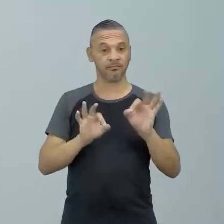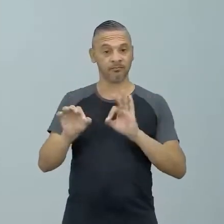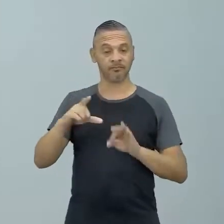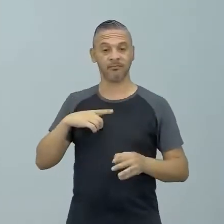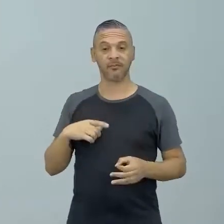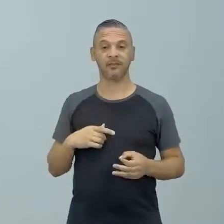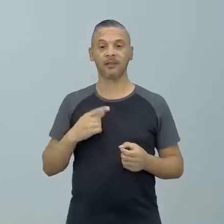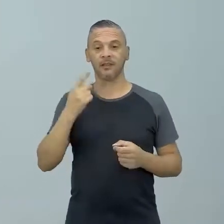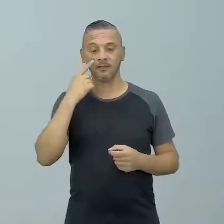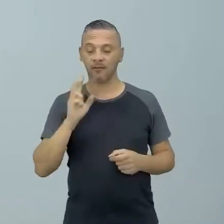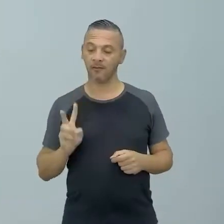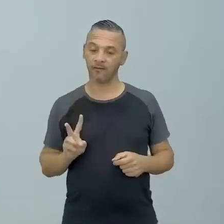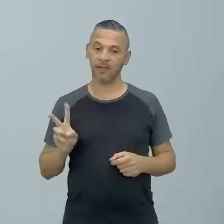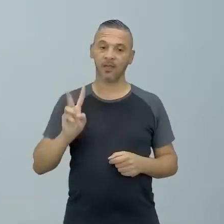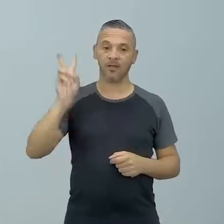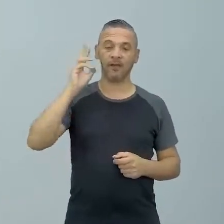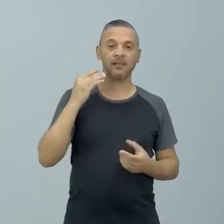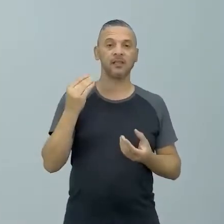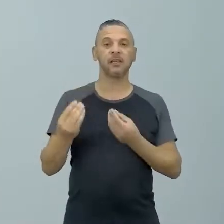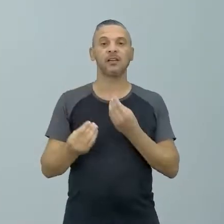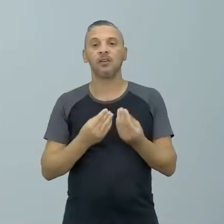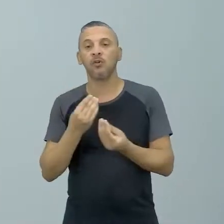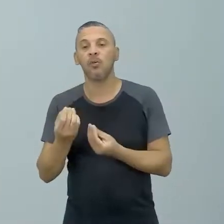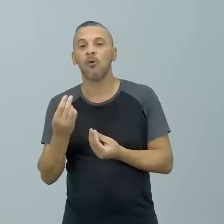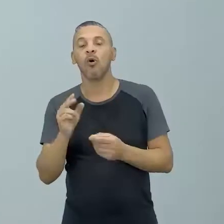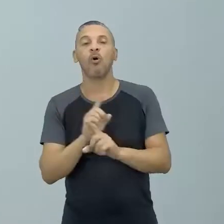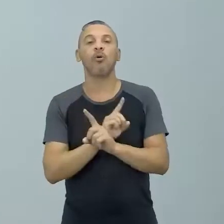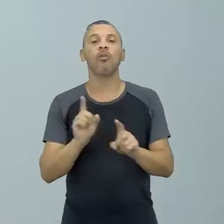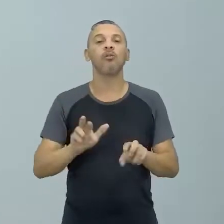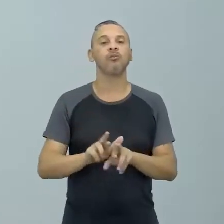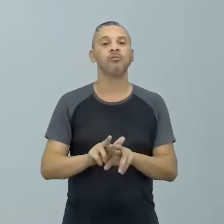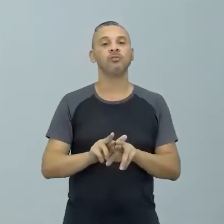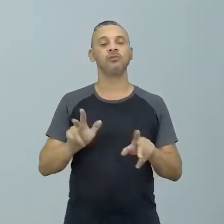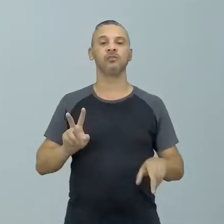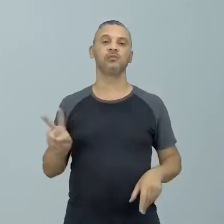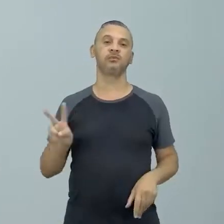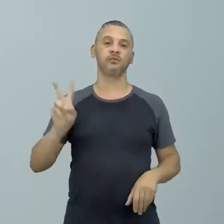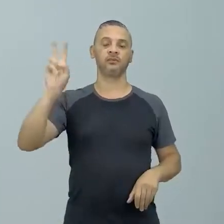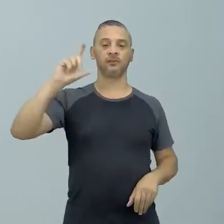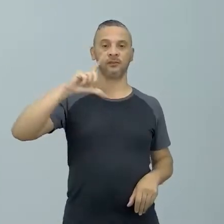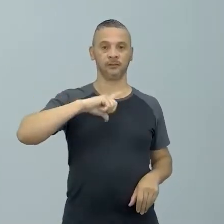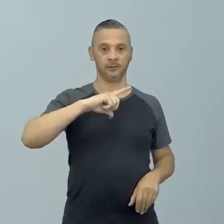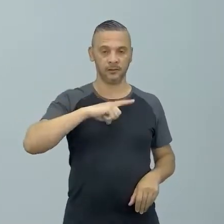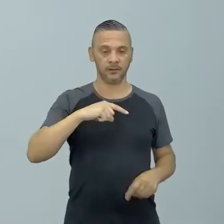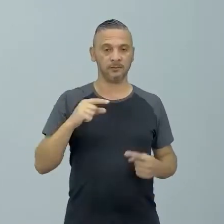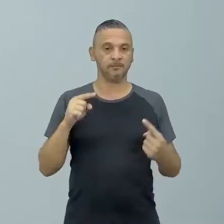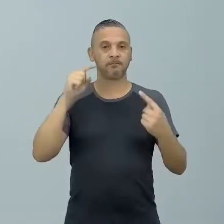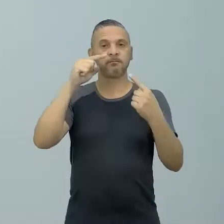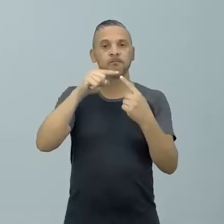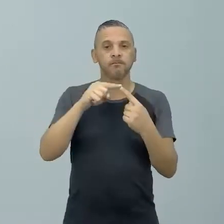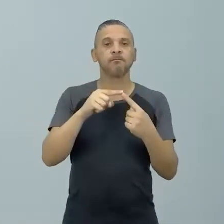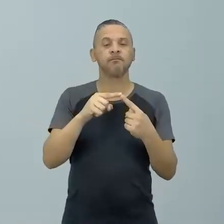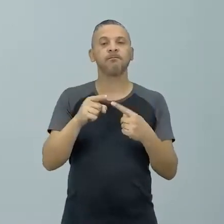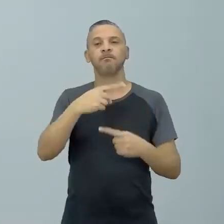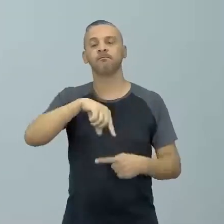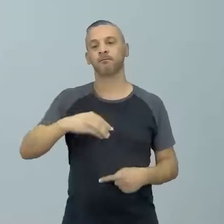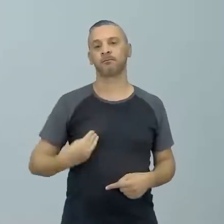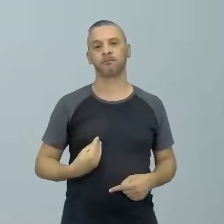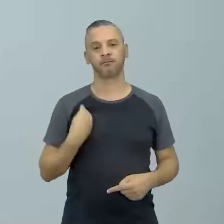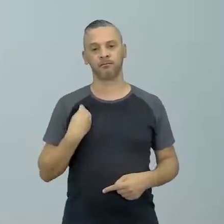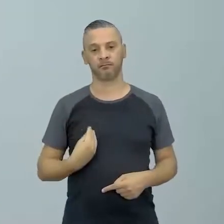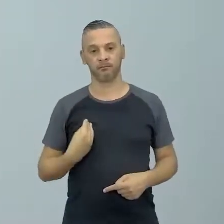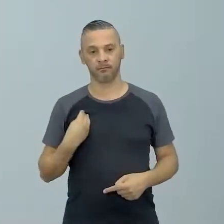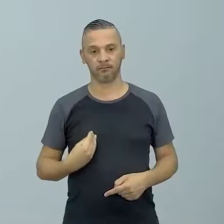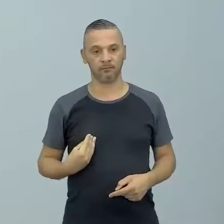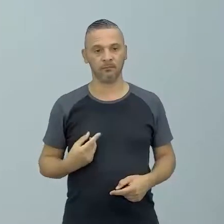que vocês vão valorizar ou não valorizar na releitura que vocês fizeram faz parte da nossa vida. Daria até um